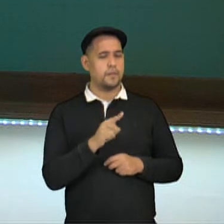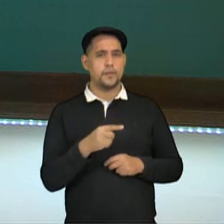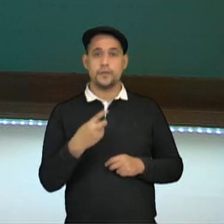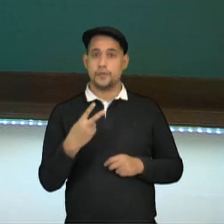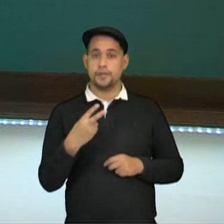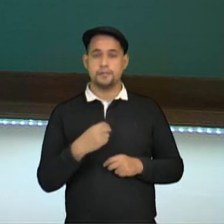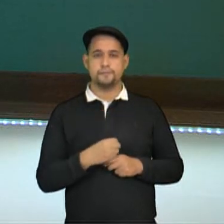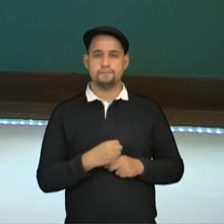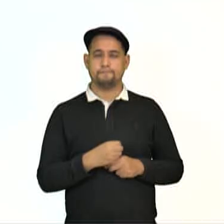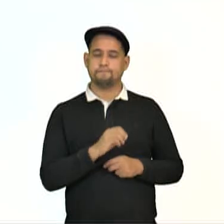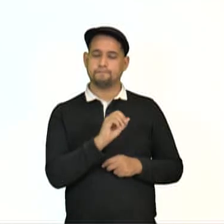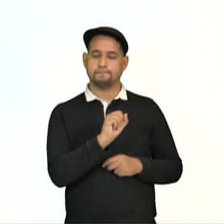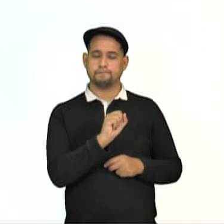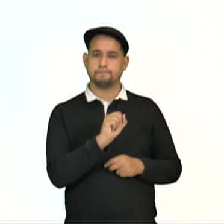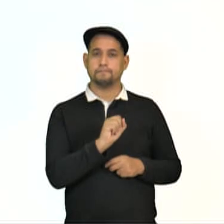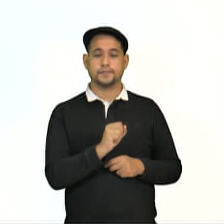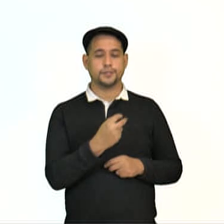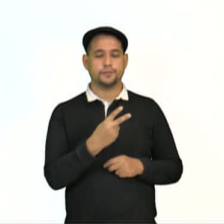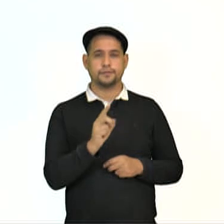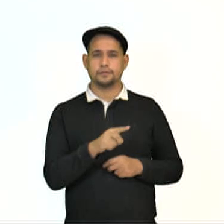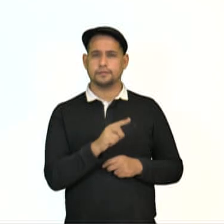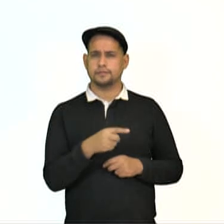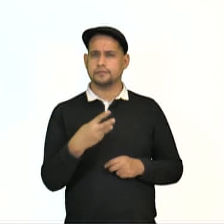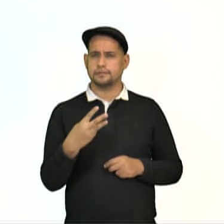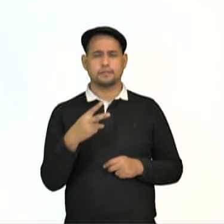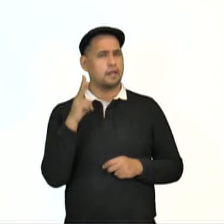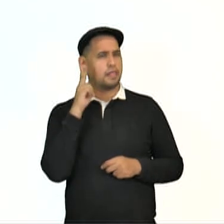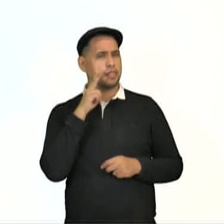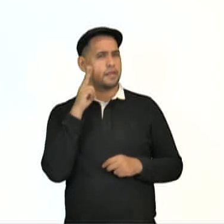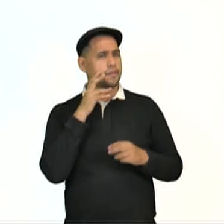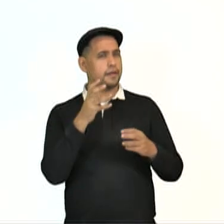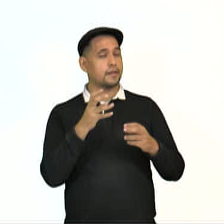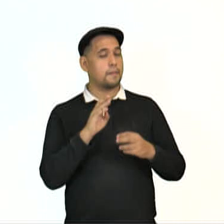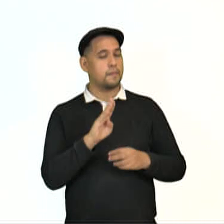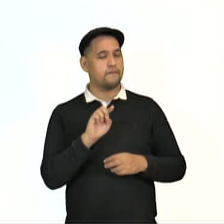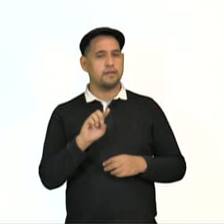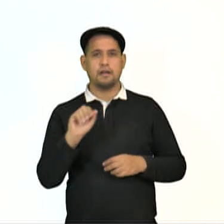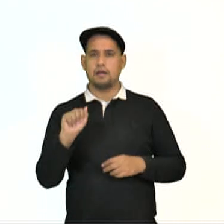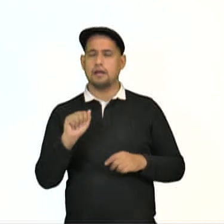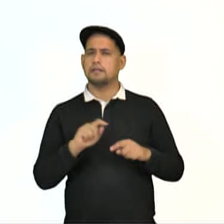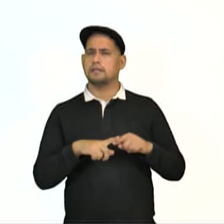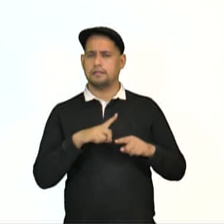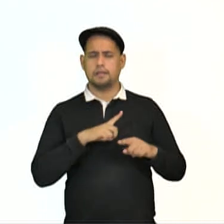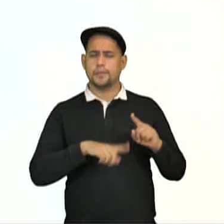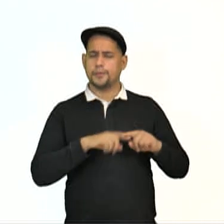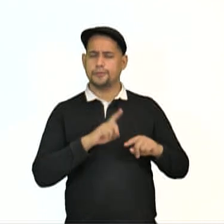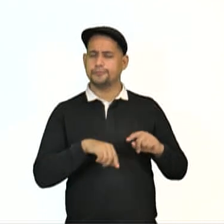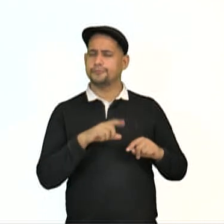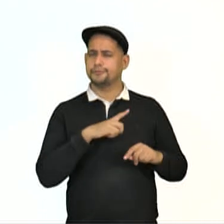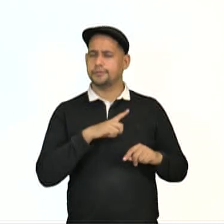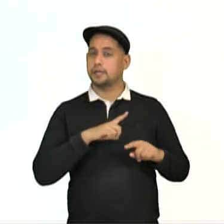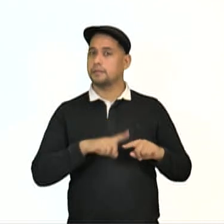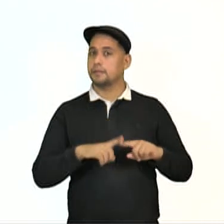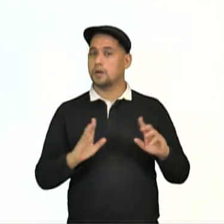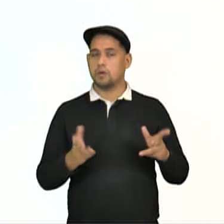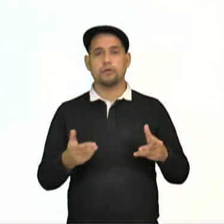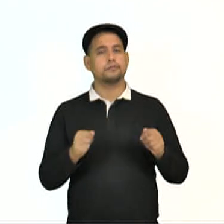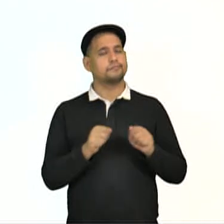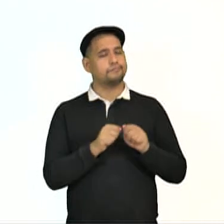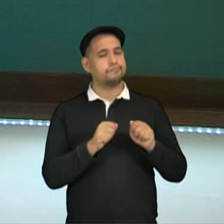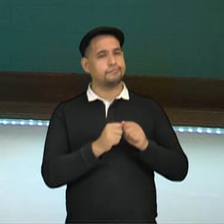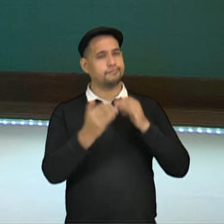2 e a matriz A do tipo 2 por 3, lembra que a gente quer agora B vezes A. Existe o produto, né? Então, a gente já fez